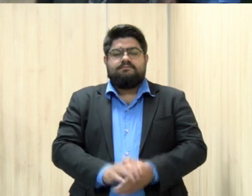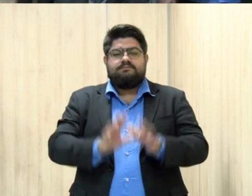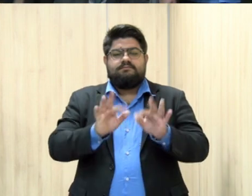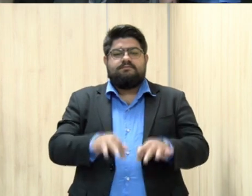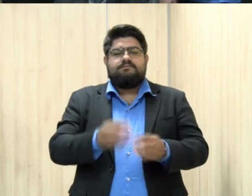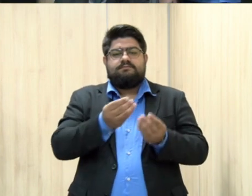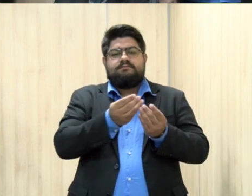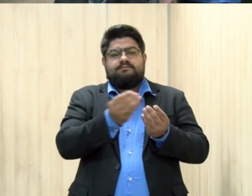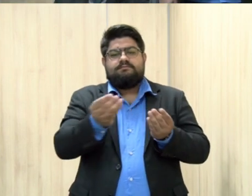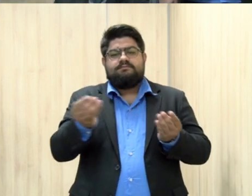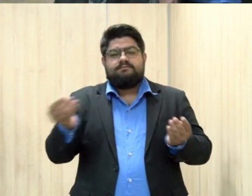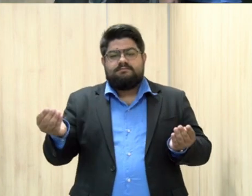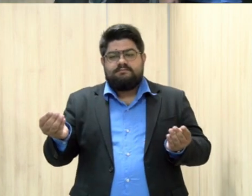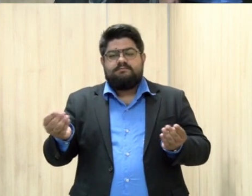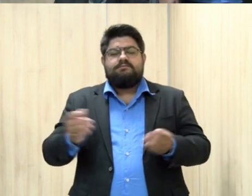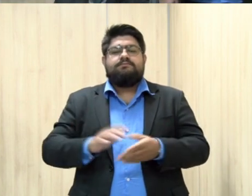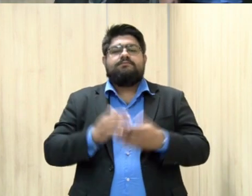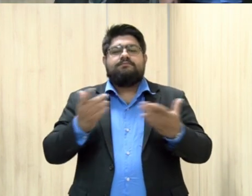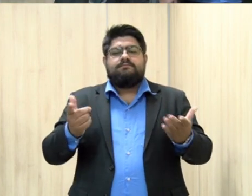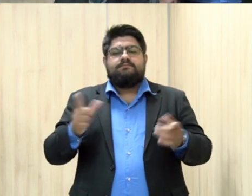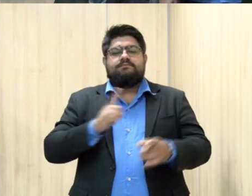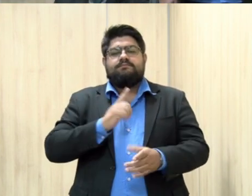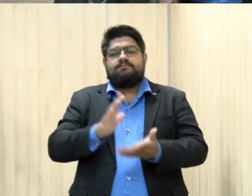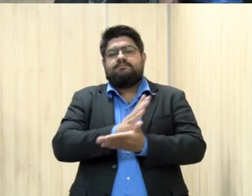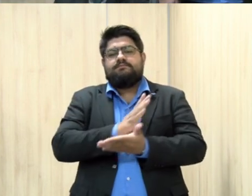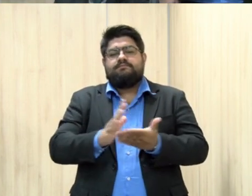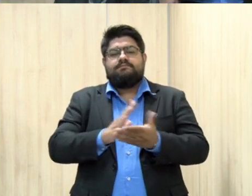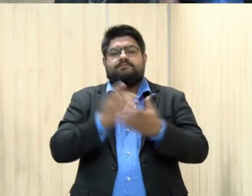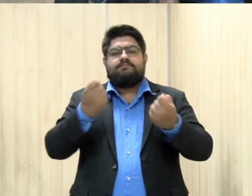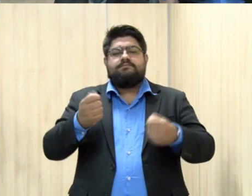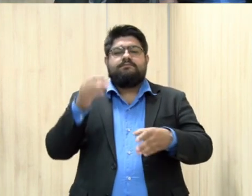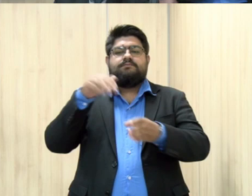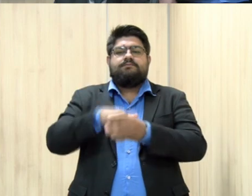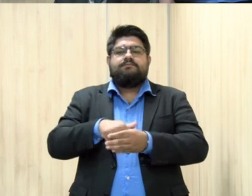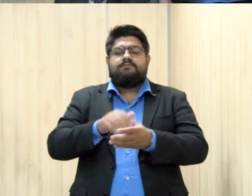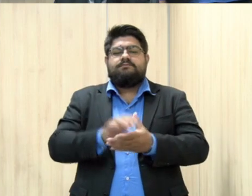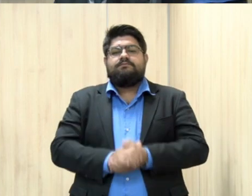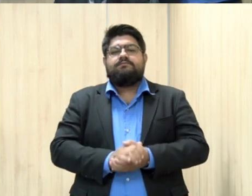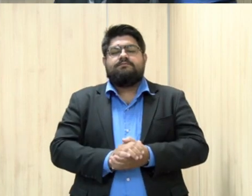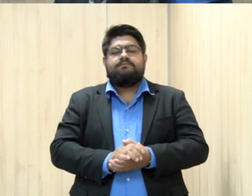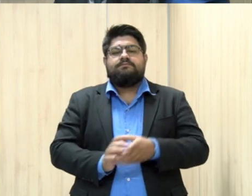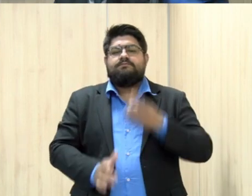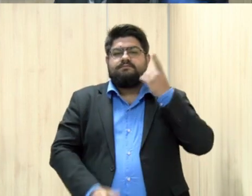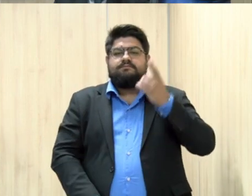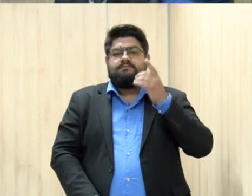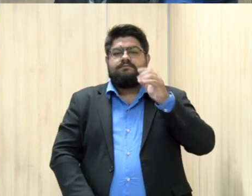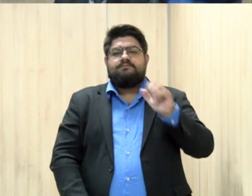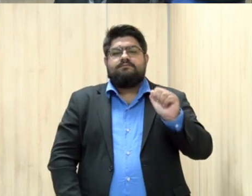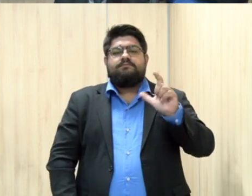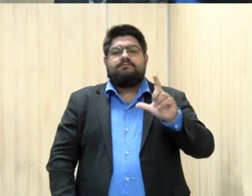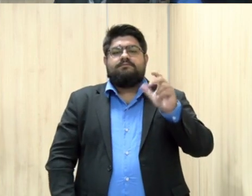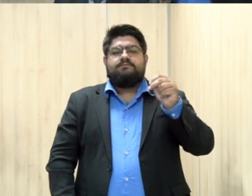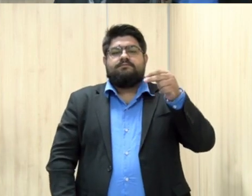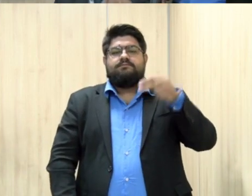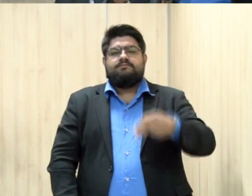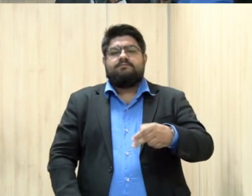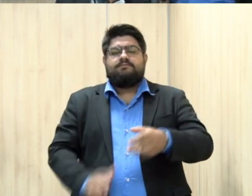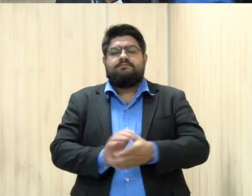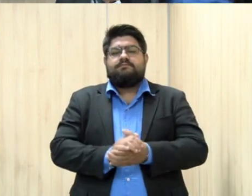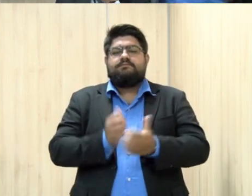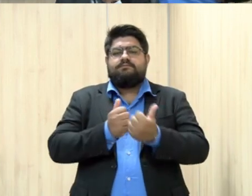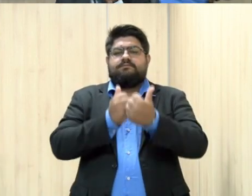distribuição de matérias nós temos algumas matérias a serem deliberadas Deputado Alan tá